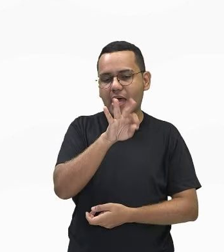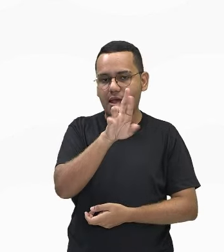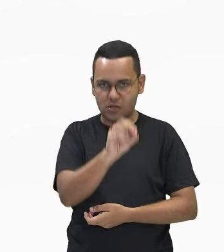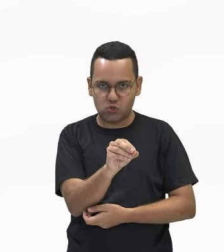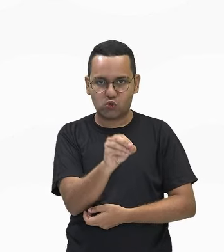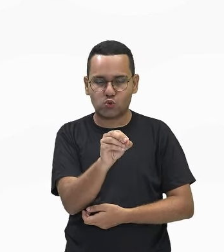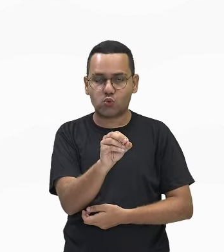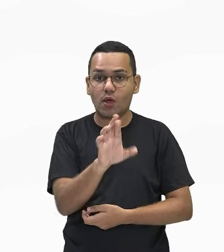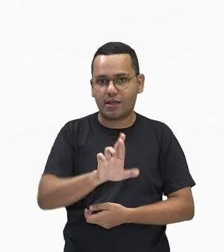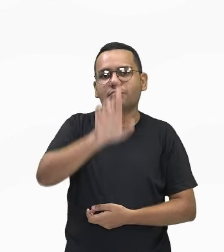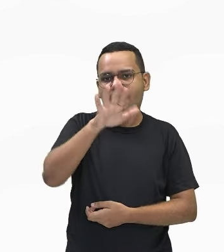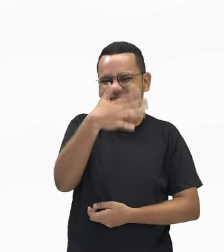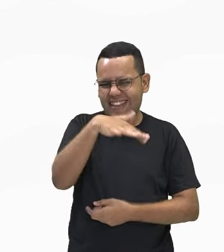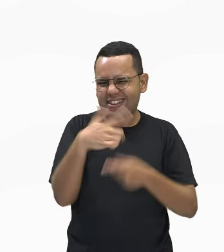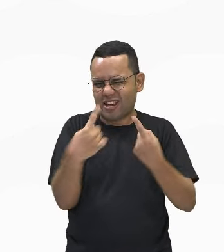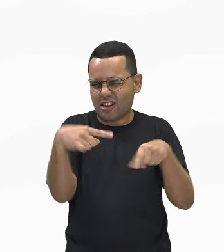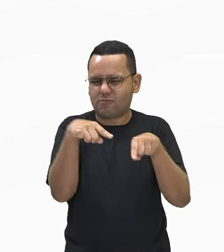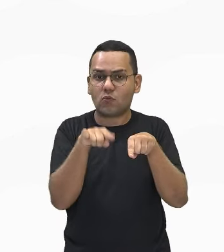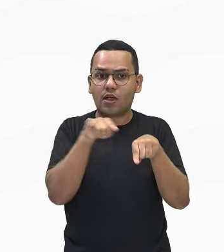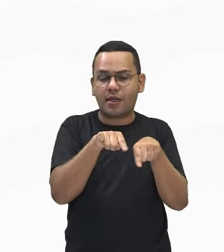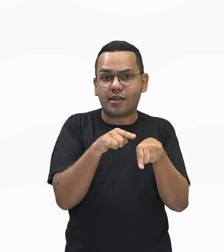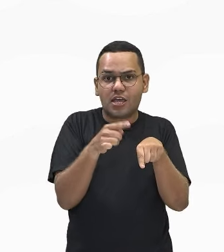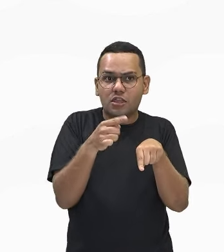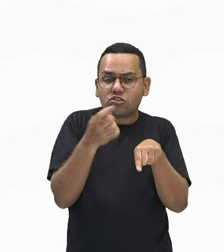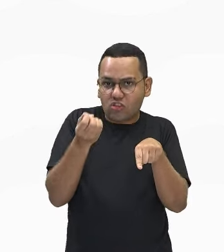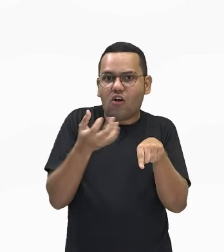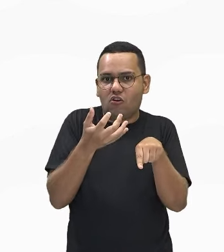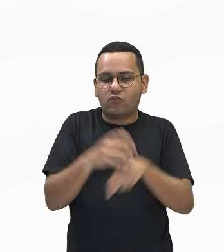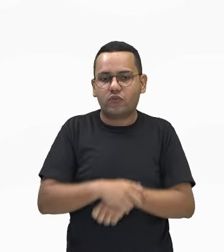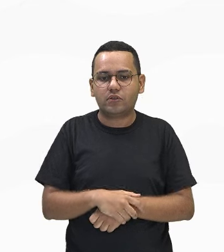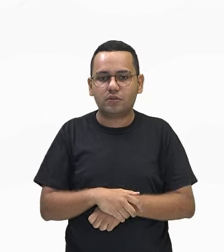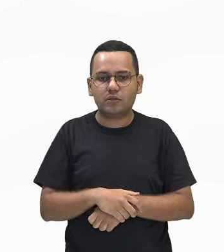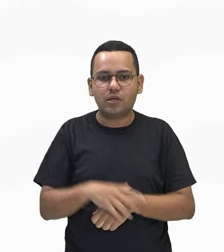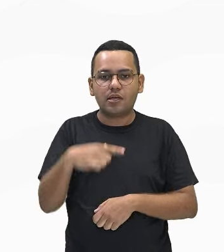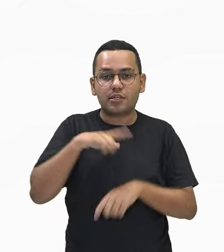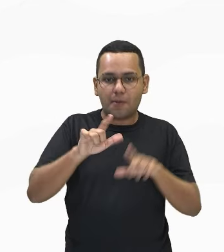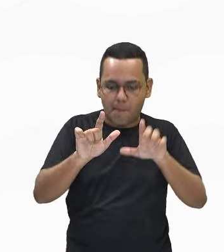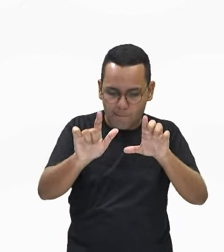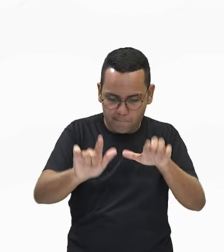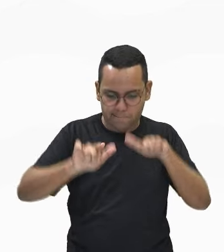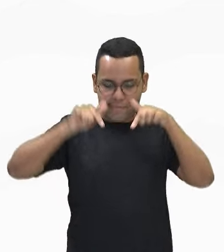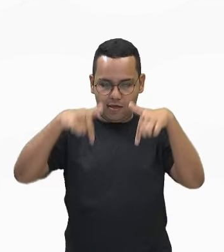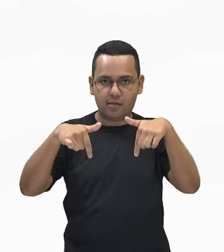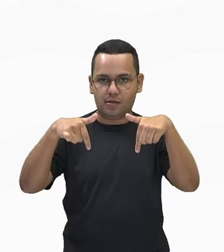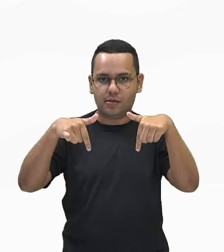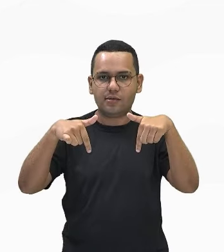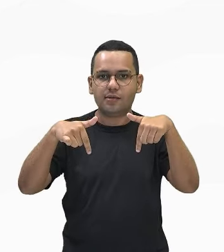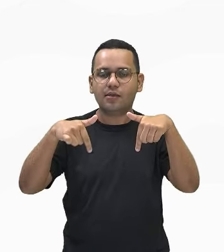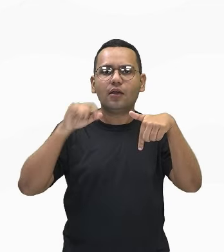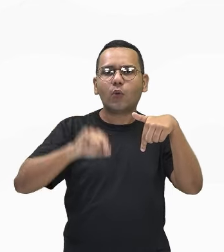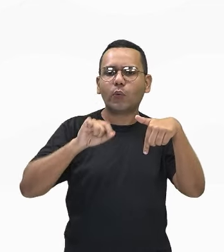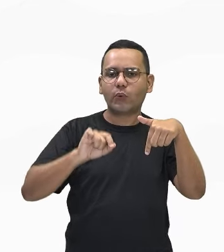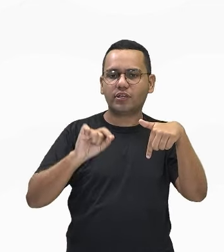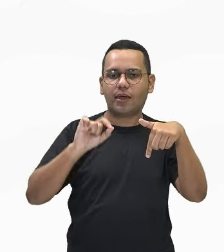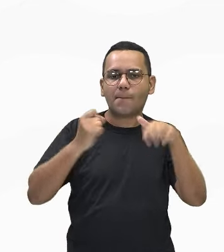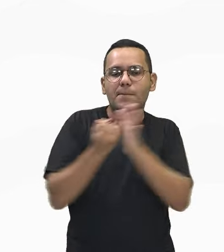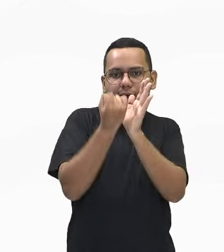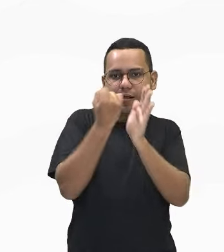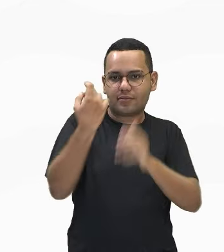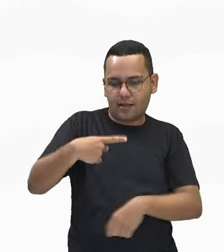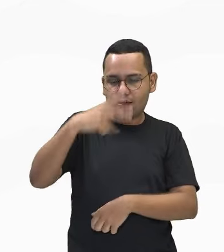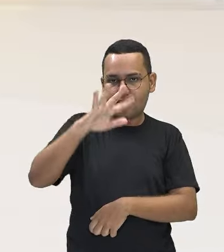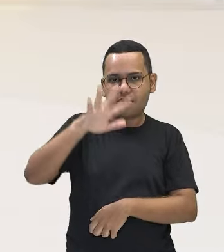função dele foi tão ativa que ele recebeu o título de cidadão amazonense na Assembleia Legislativa do